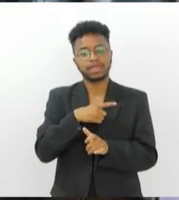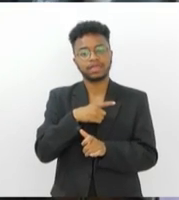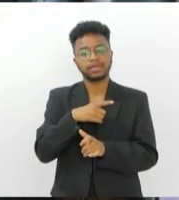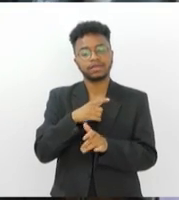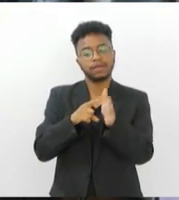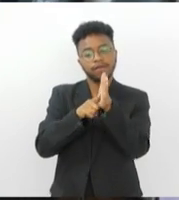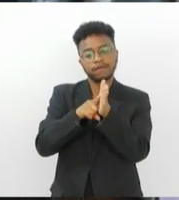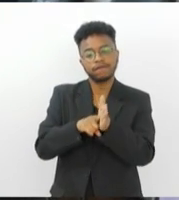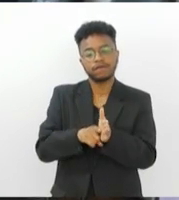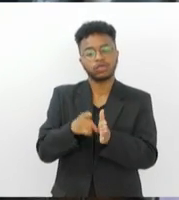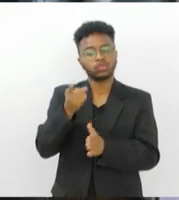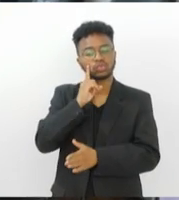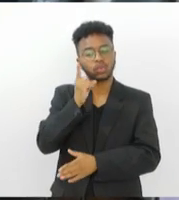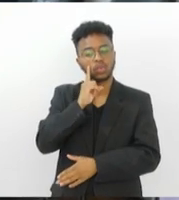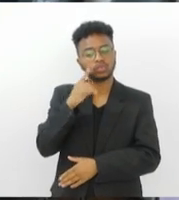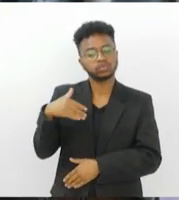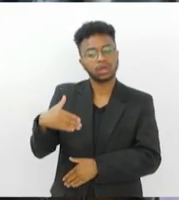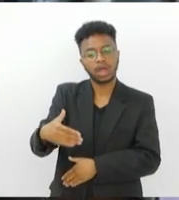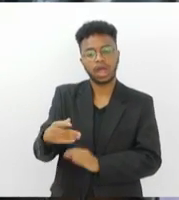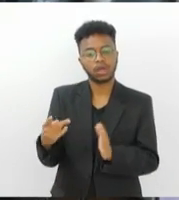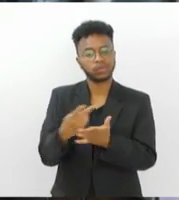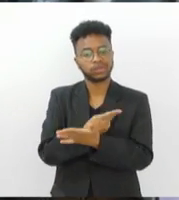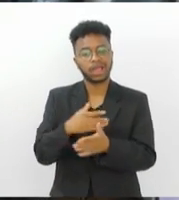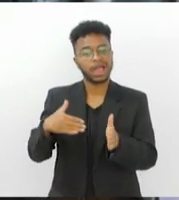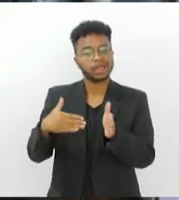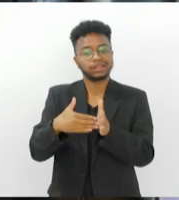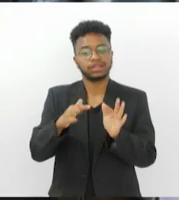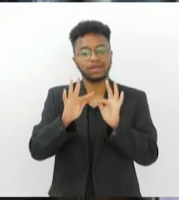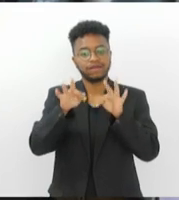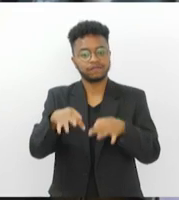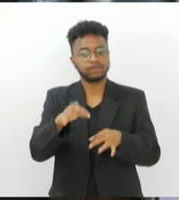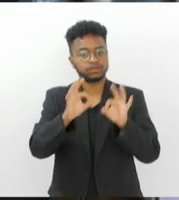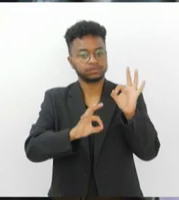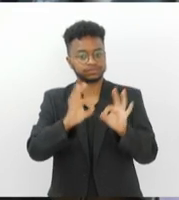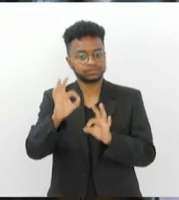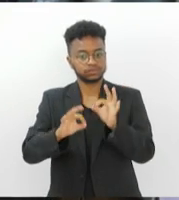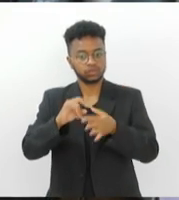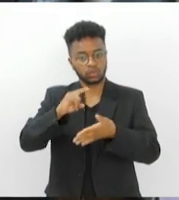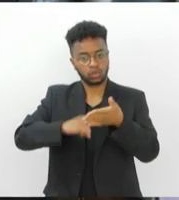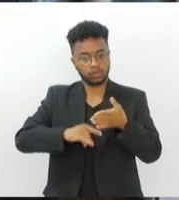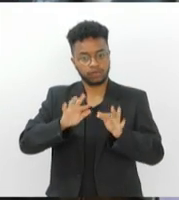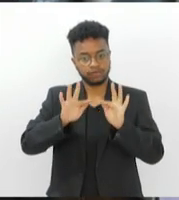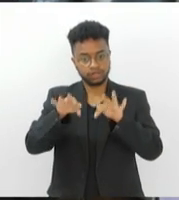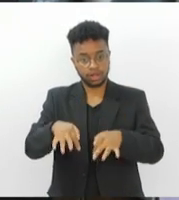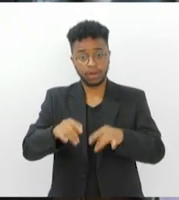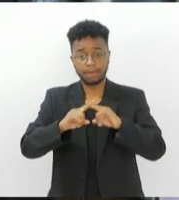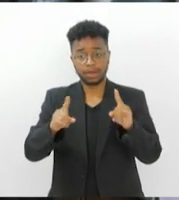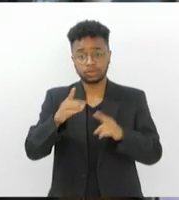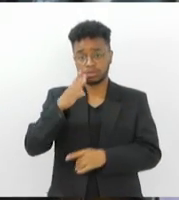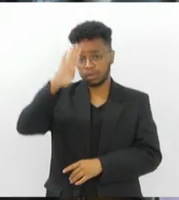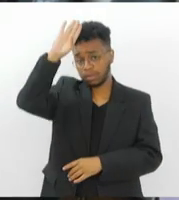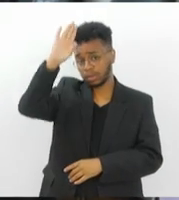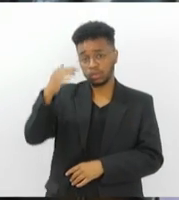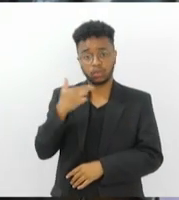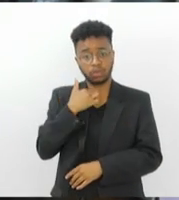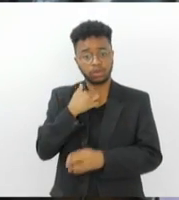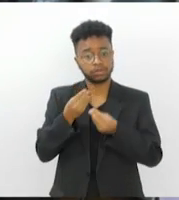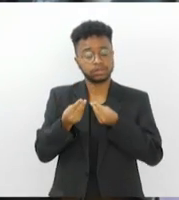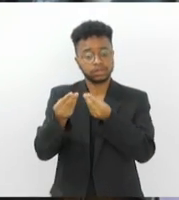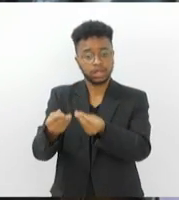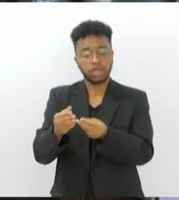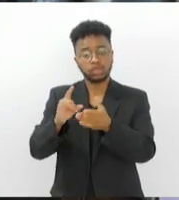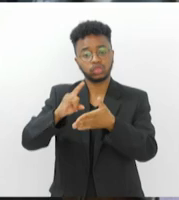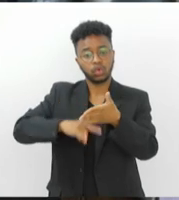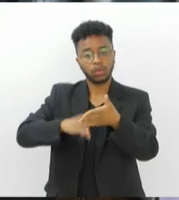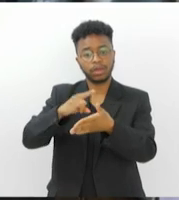praticamente diariamente até a finalização eh eh do documento final agora o corpo de bombeiros Não Pode emitir um documento